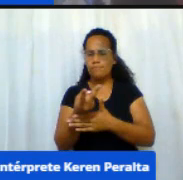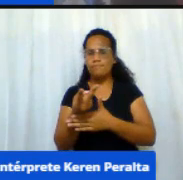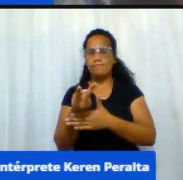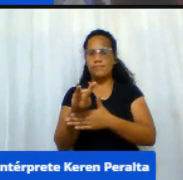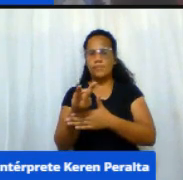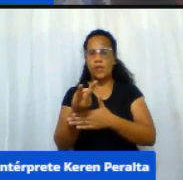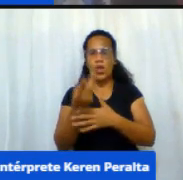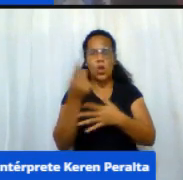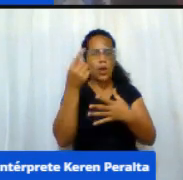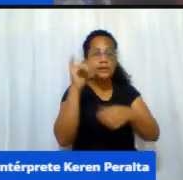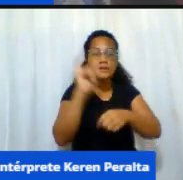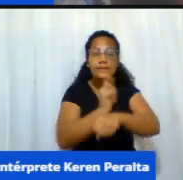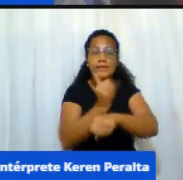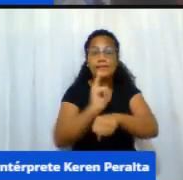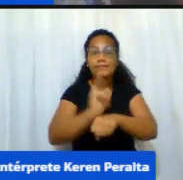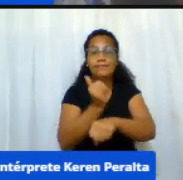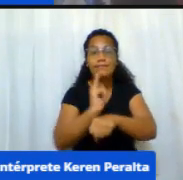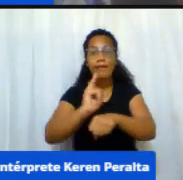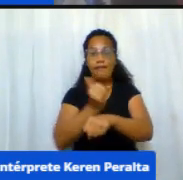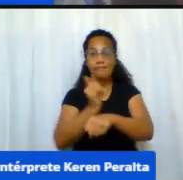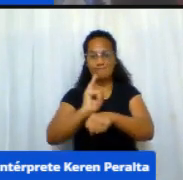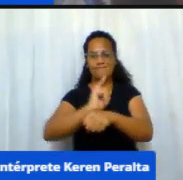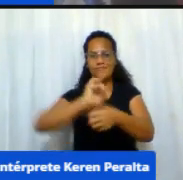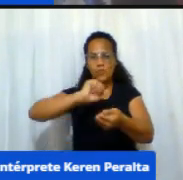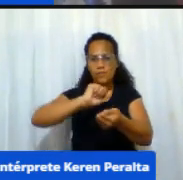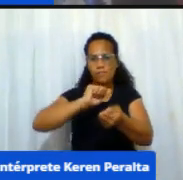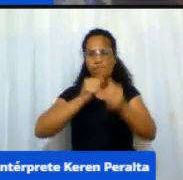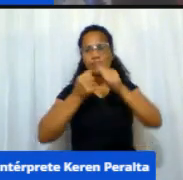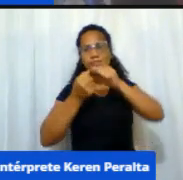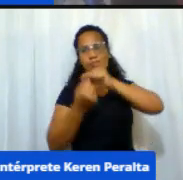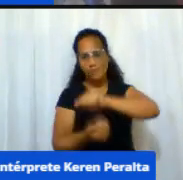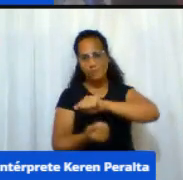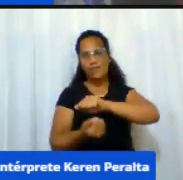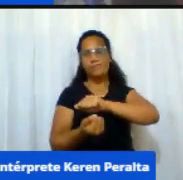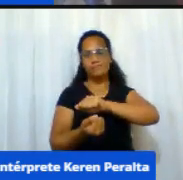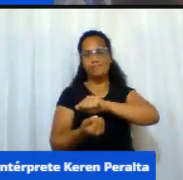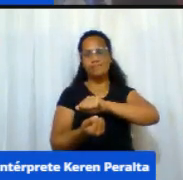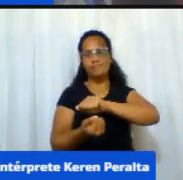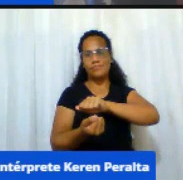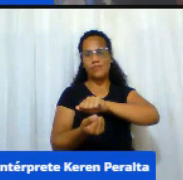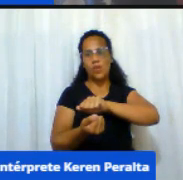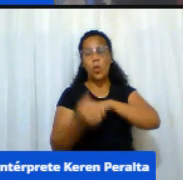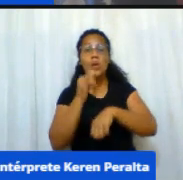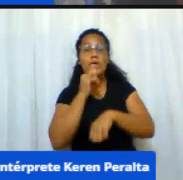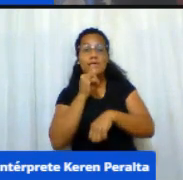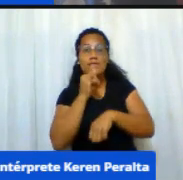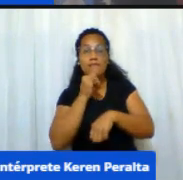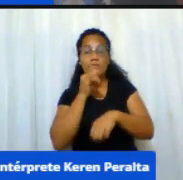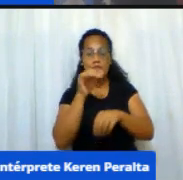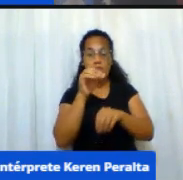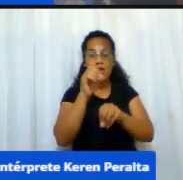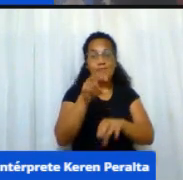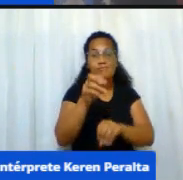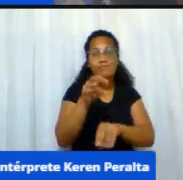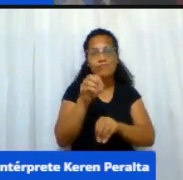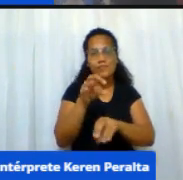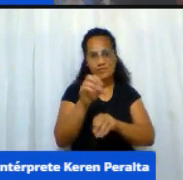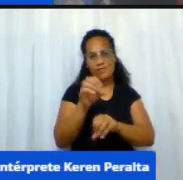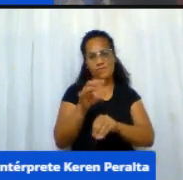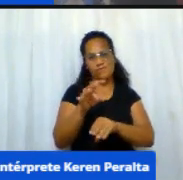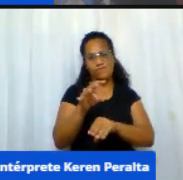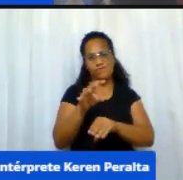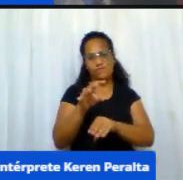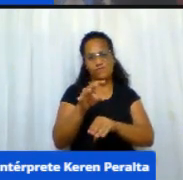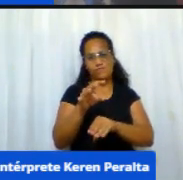estratégias adaptativas para que os processos humanos, como a educação, mesmo que a uma marcha mais lenta, não